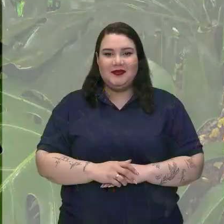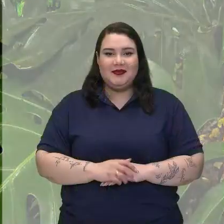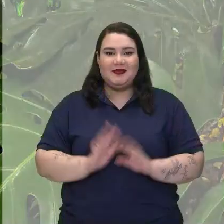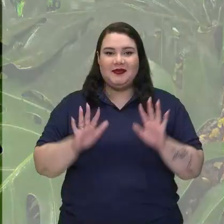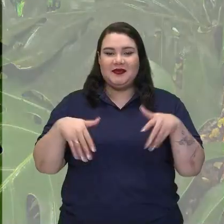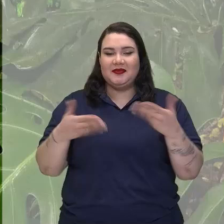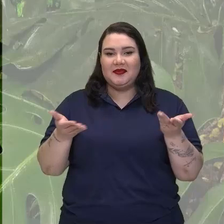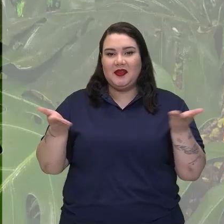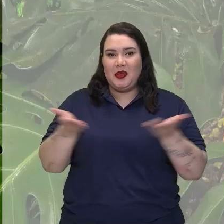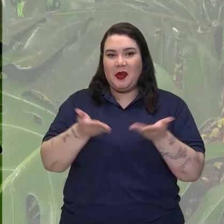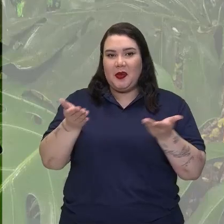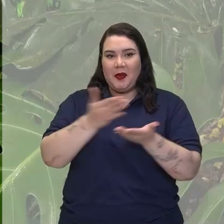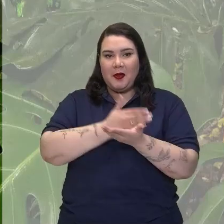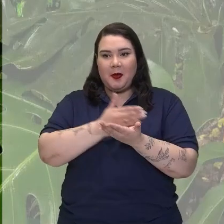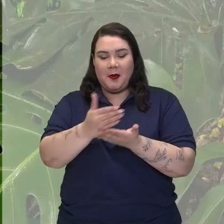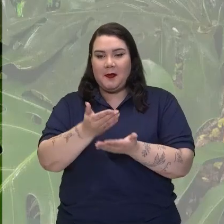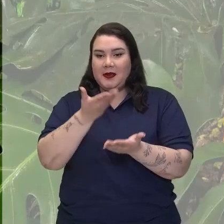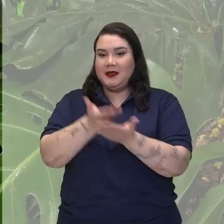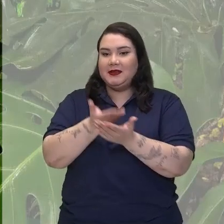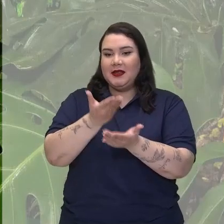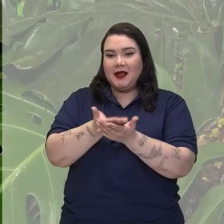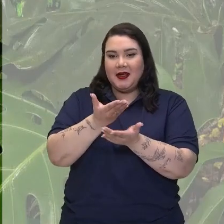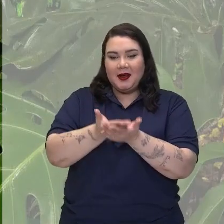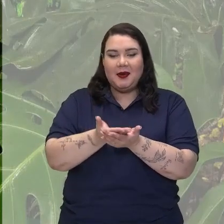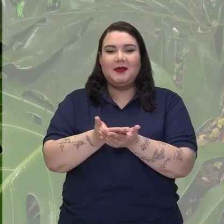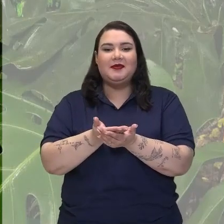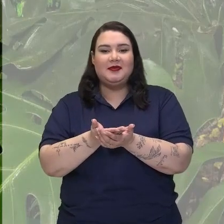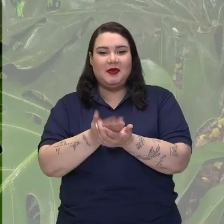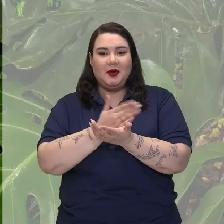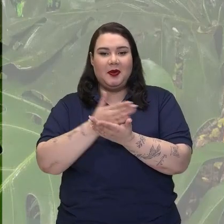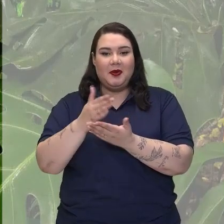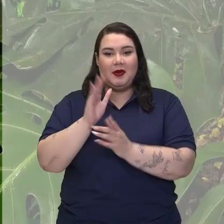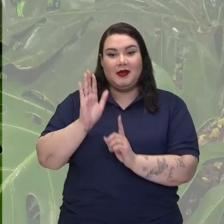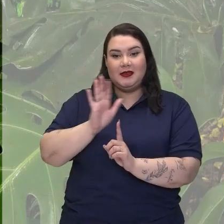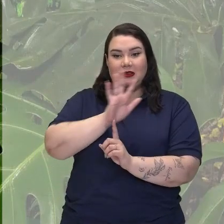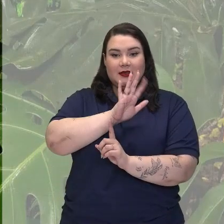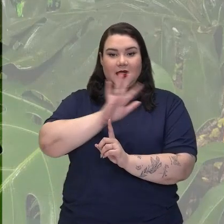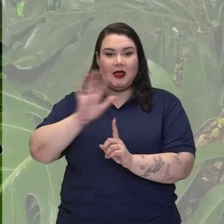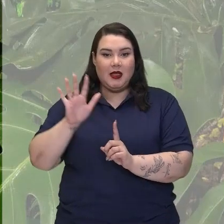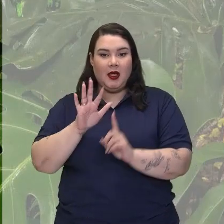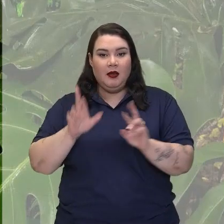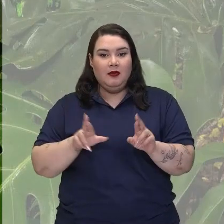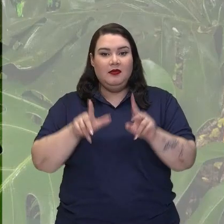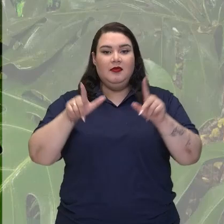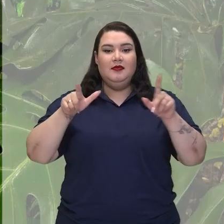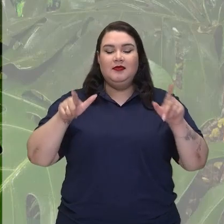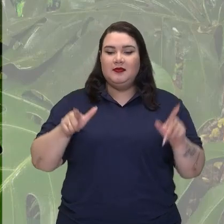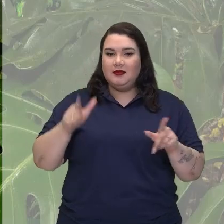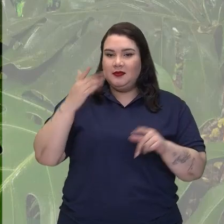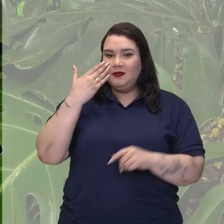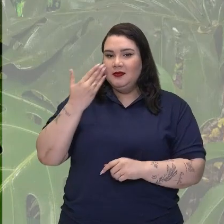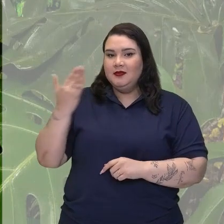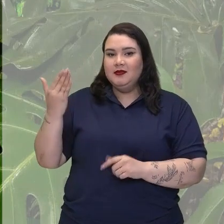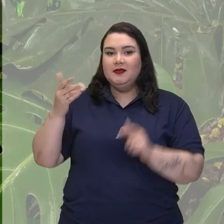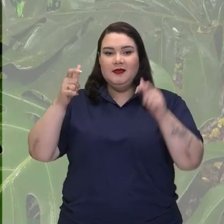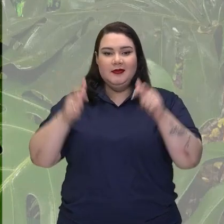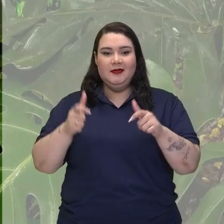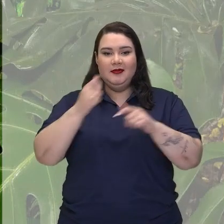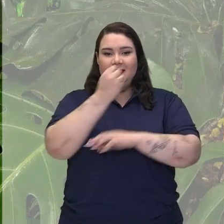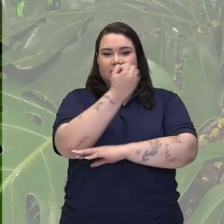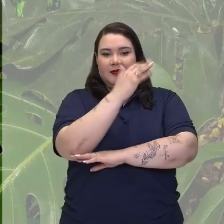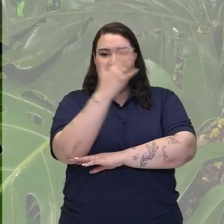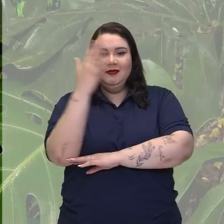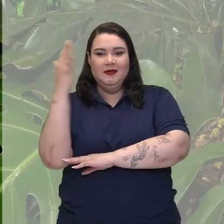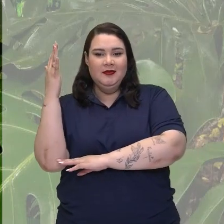Vamos dar início aqui à nossa aula, né? A gente inicia num cenário diferente, estamos aqui na